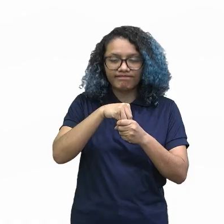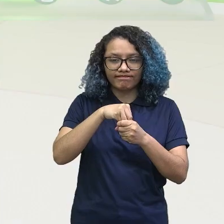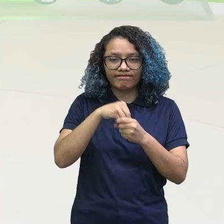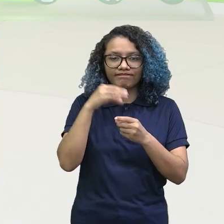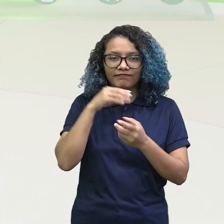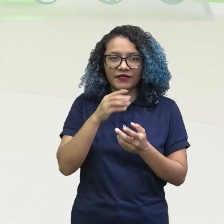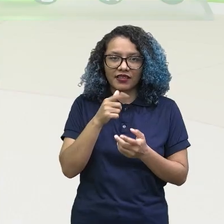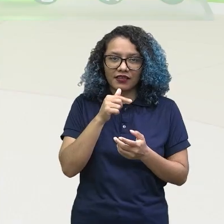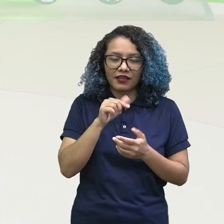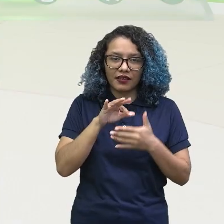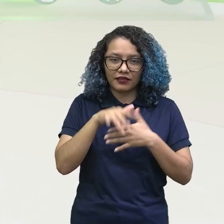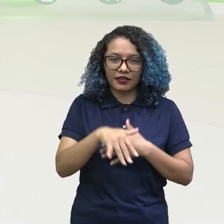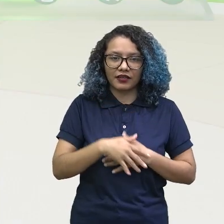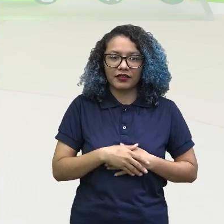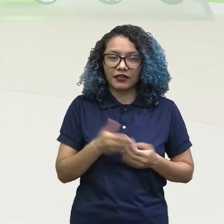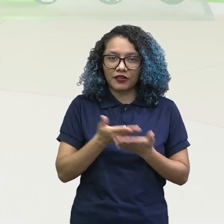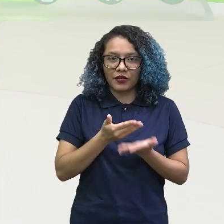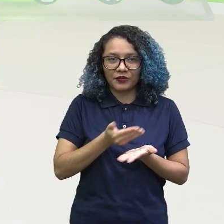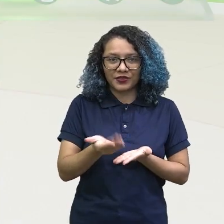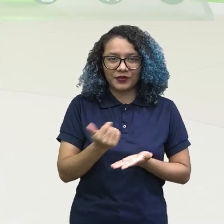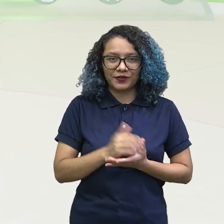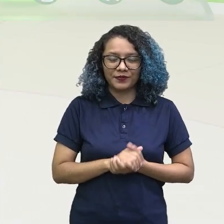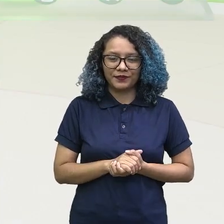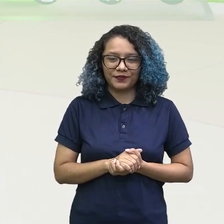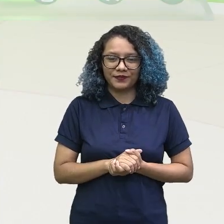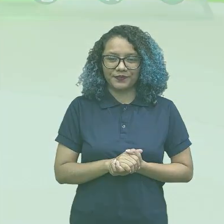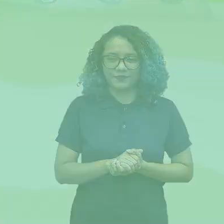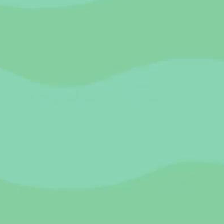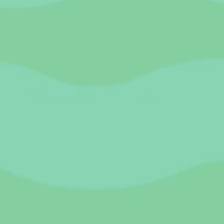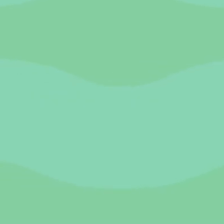essa é a nossa aula que vai iniciar agora.